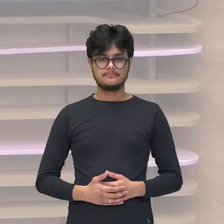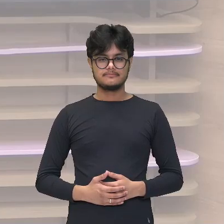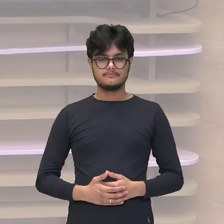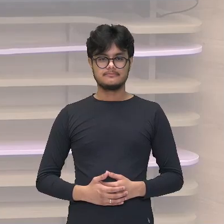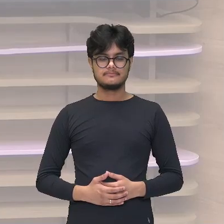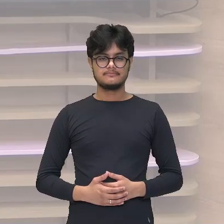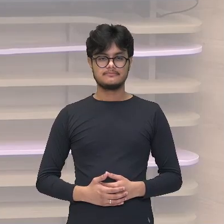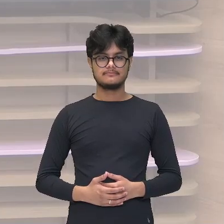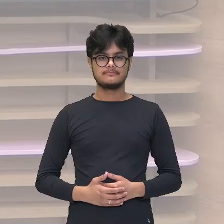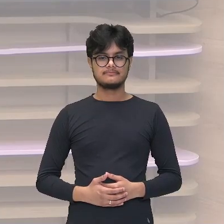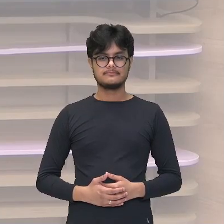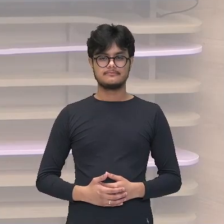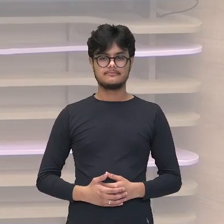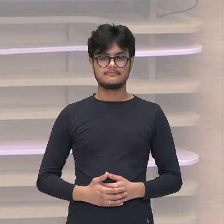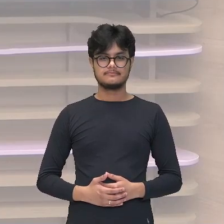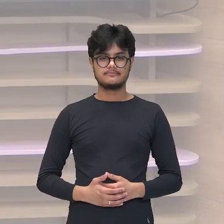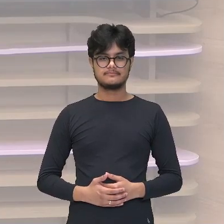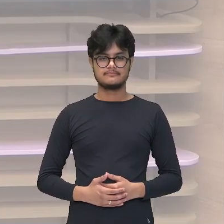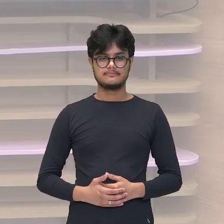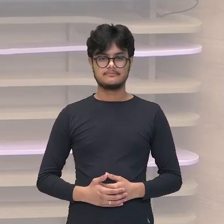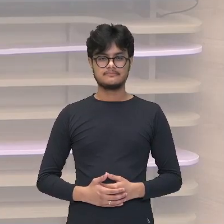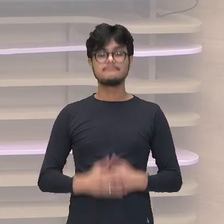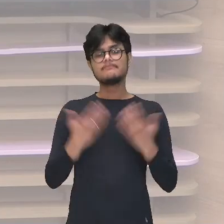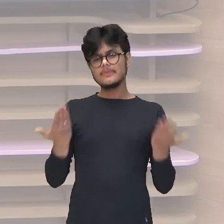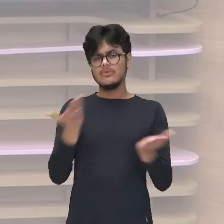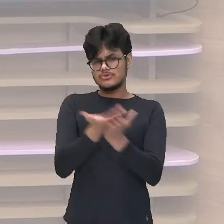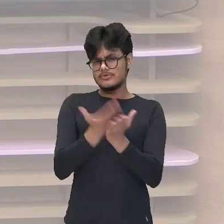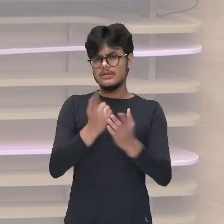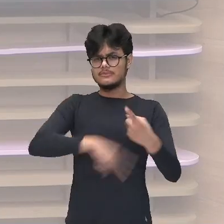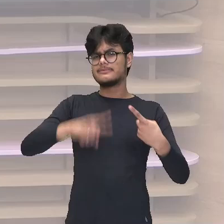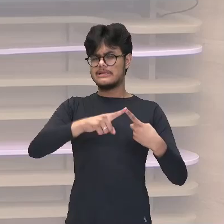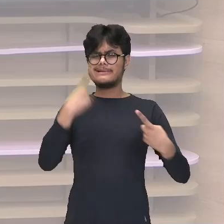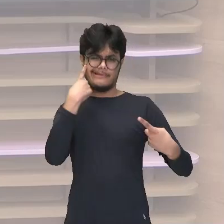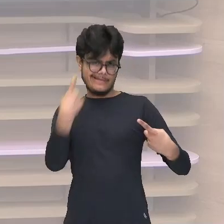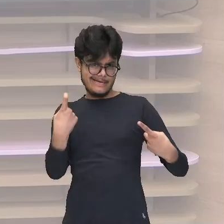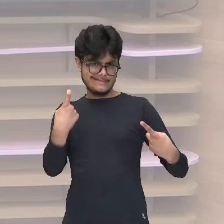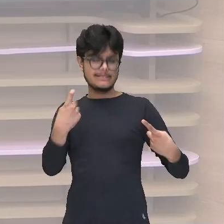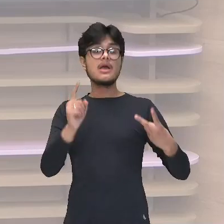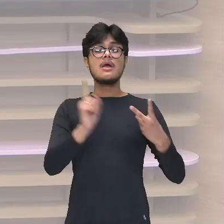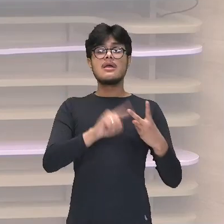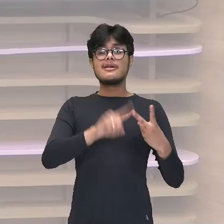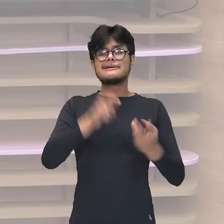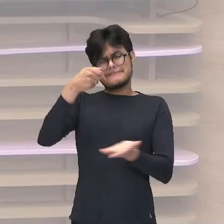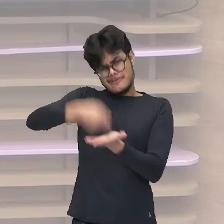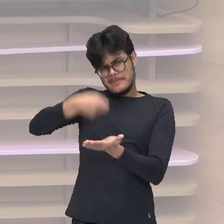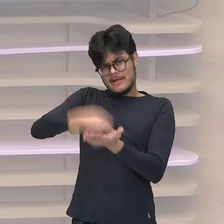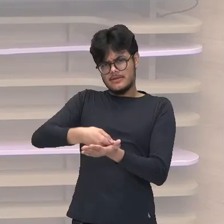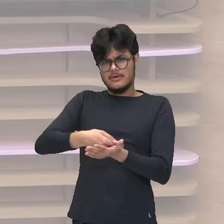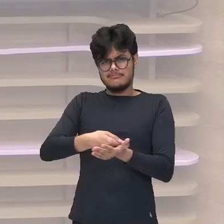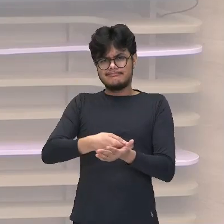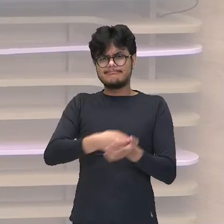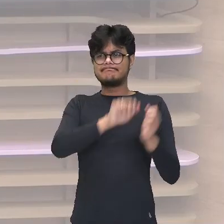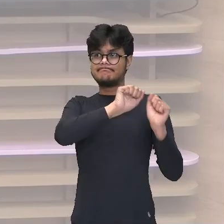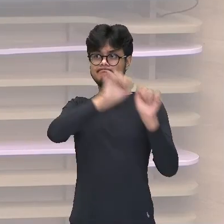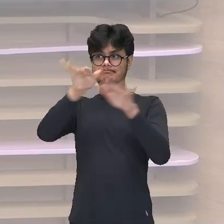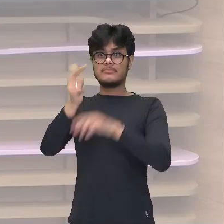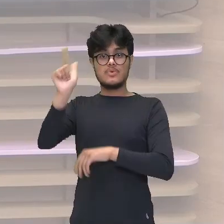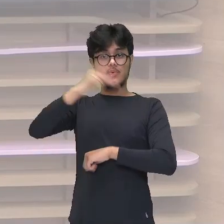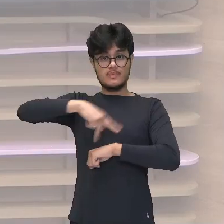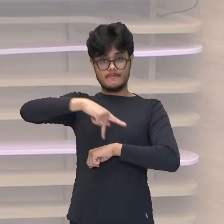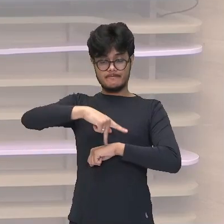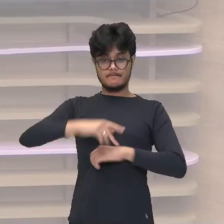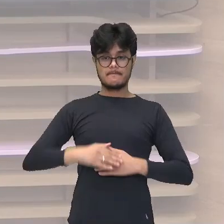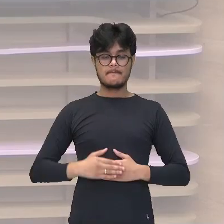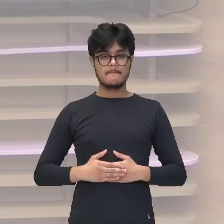repulsivos, né? Que fazem com que as pessoas acabem saindo do Brasil e indo para outros países, tá bom?